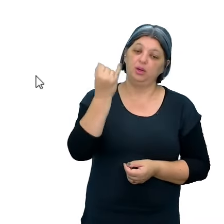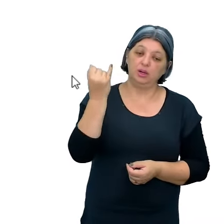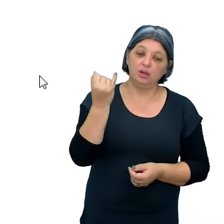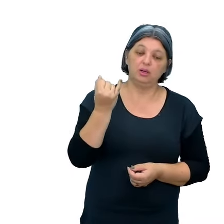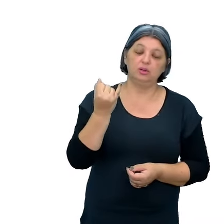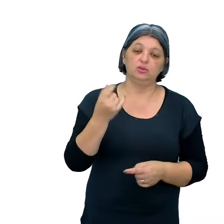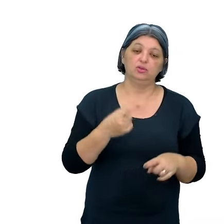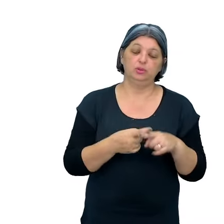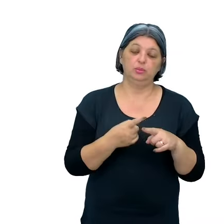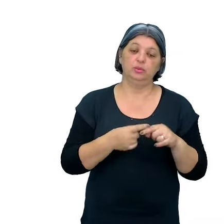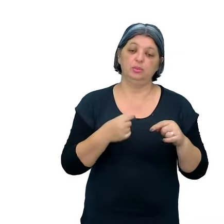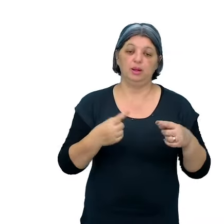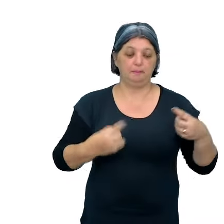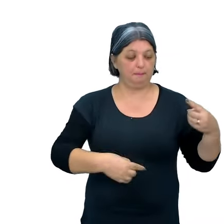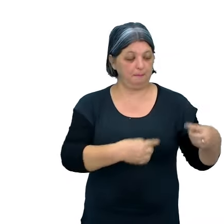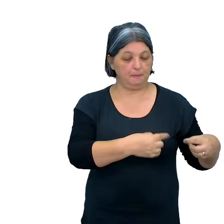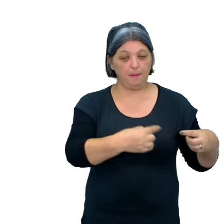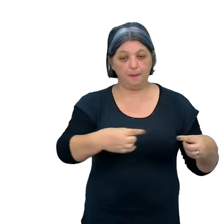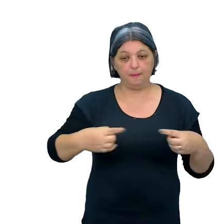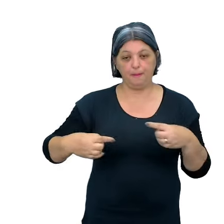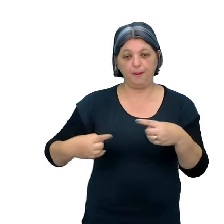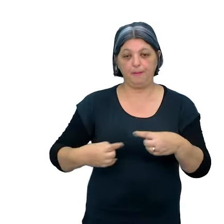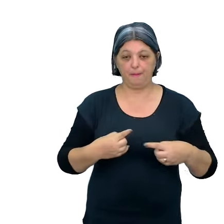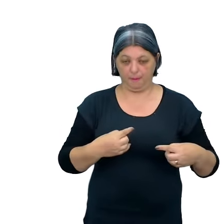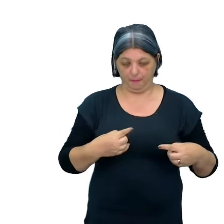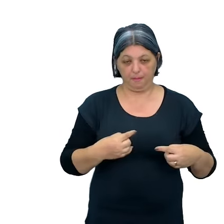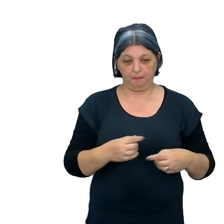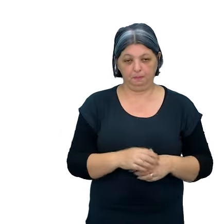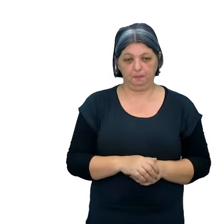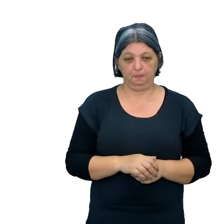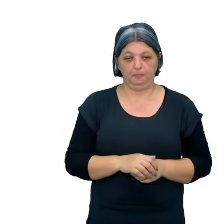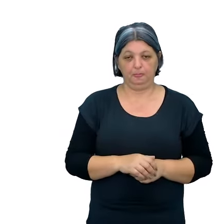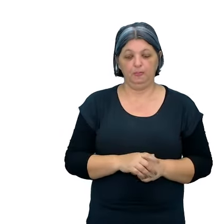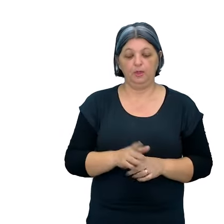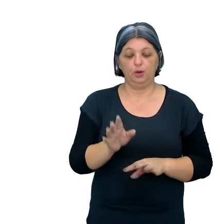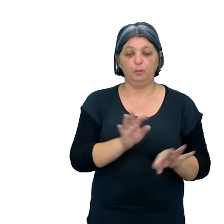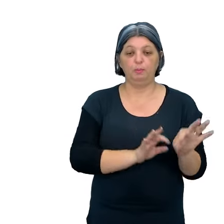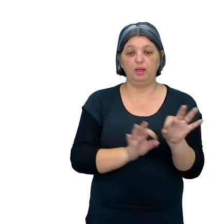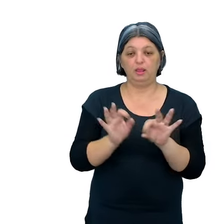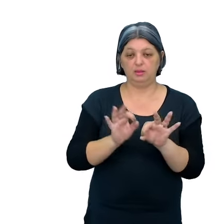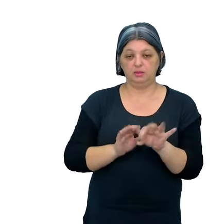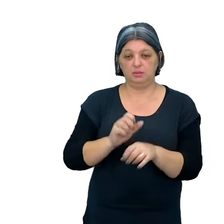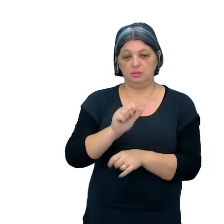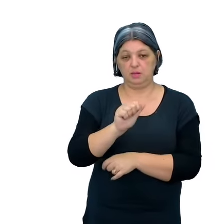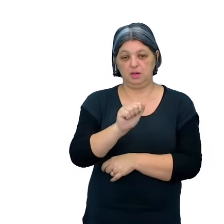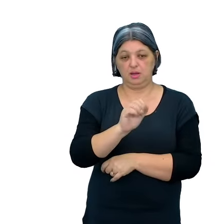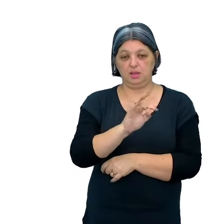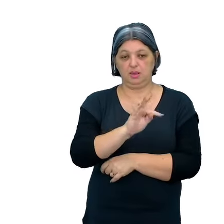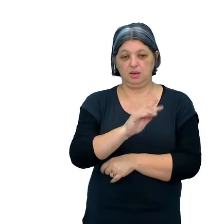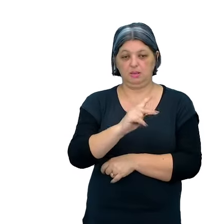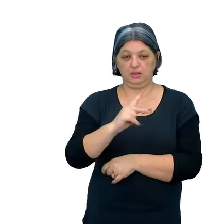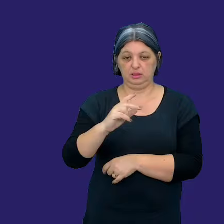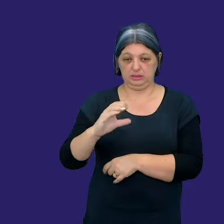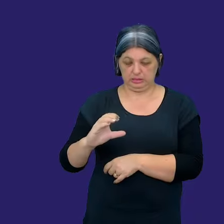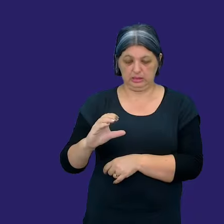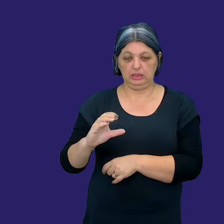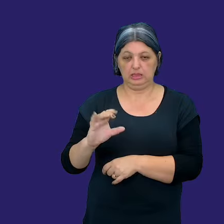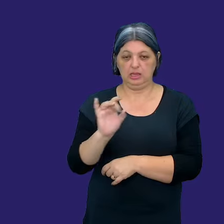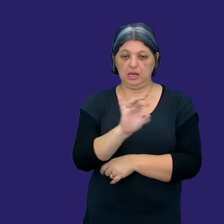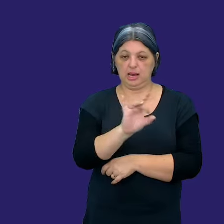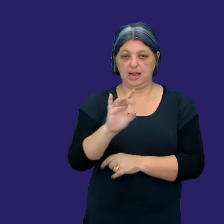relevantes, para que vocês discutam, né, lá no desdobramento do planejamento na TPC da escola de